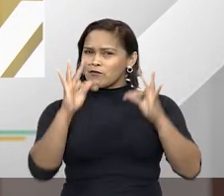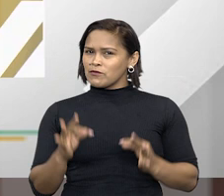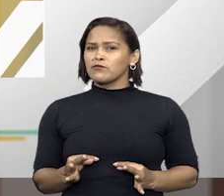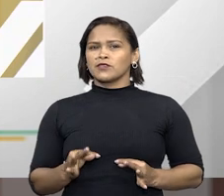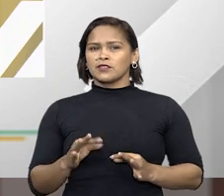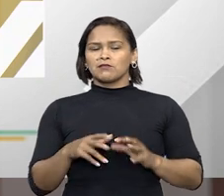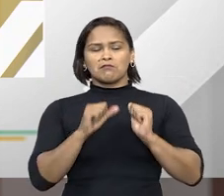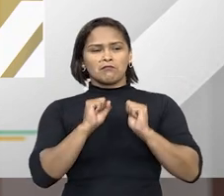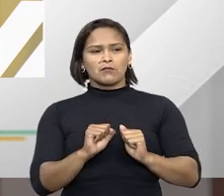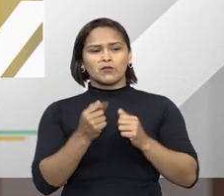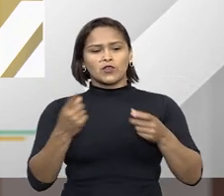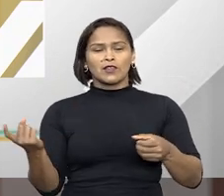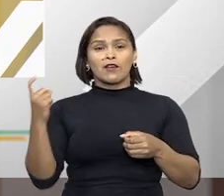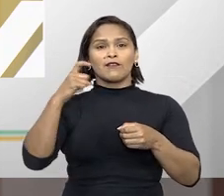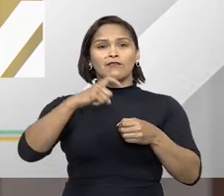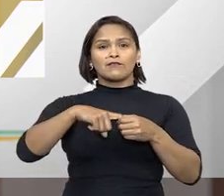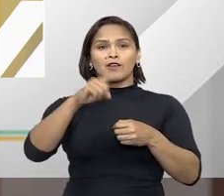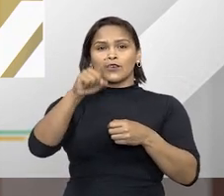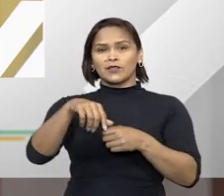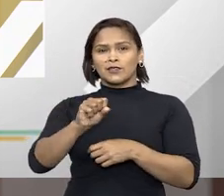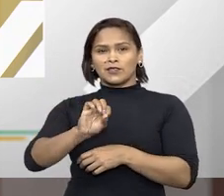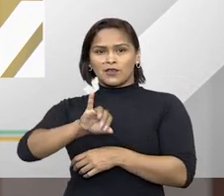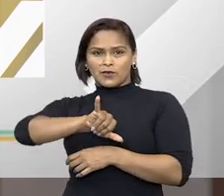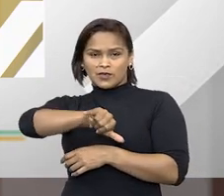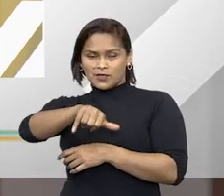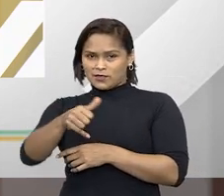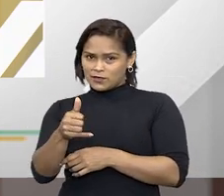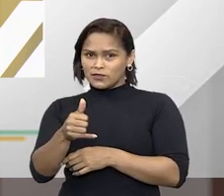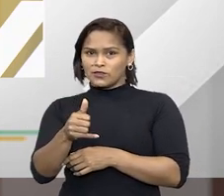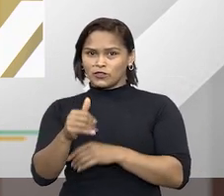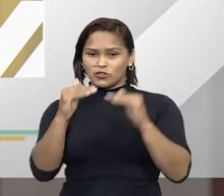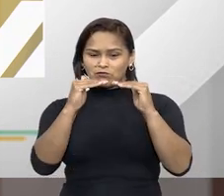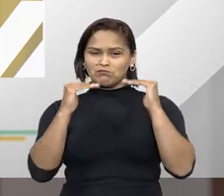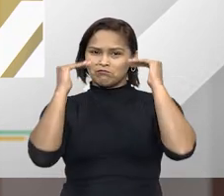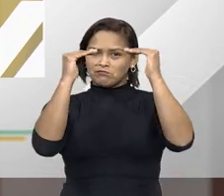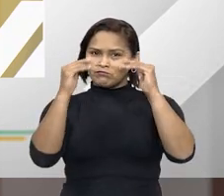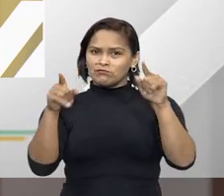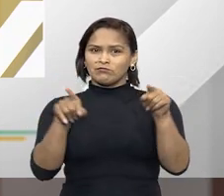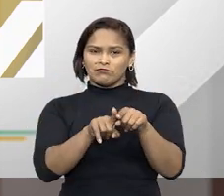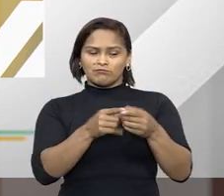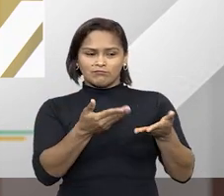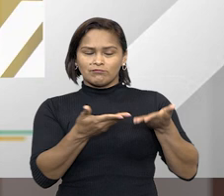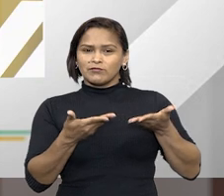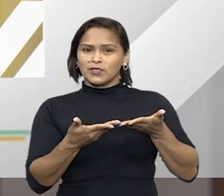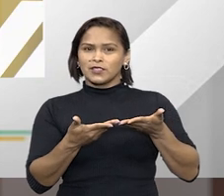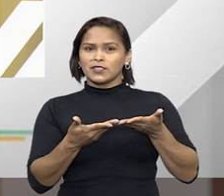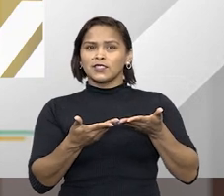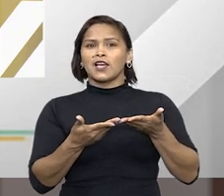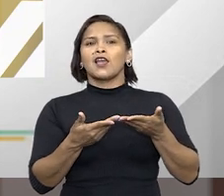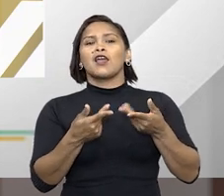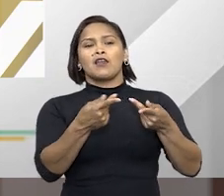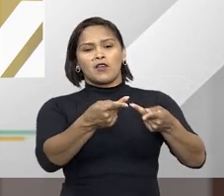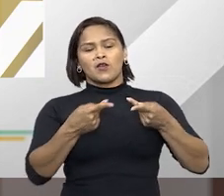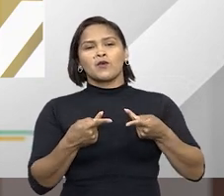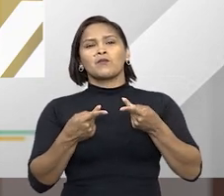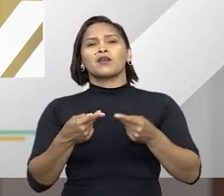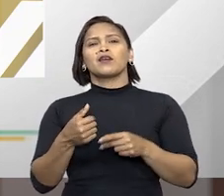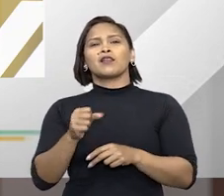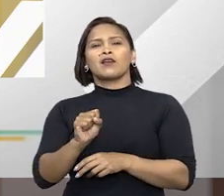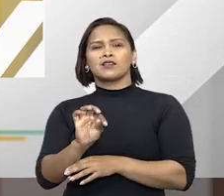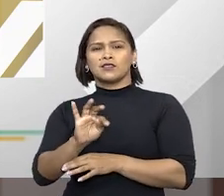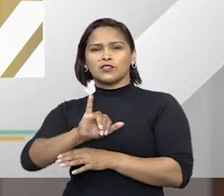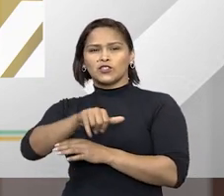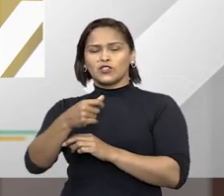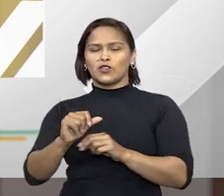alegria poder retornar ao Superior Tribunal de Justiça por meio da TV